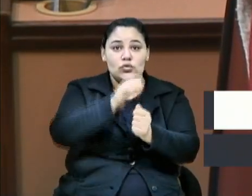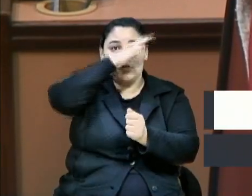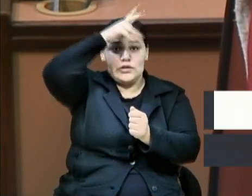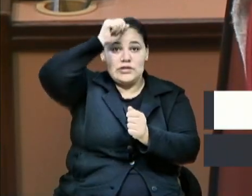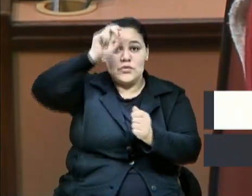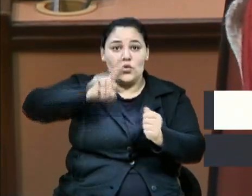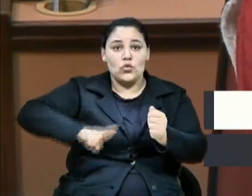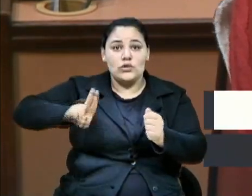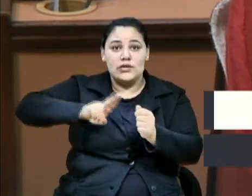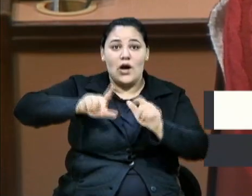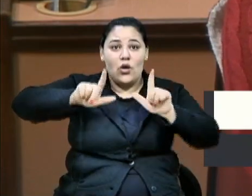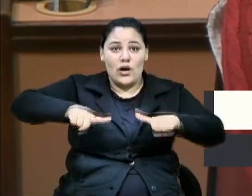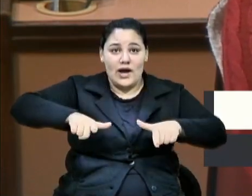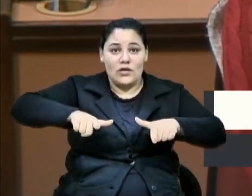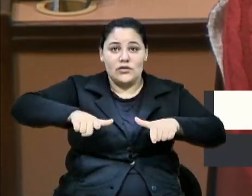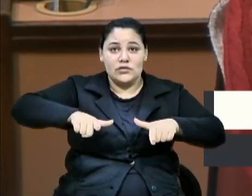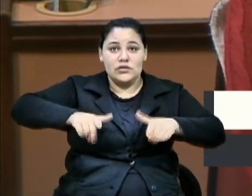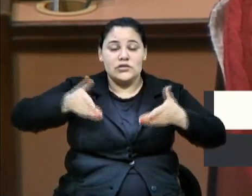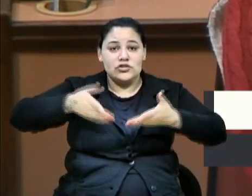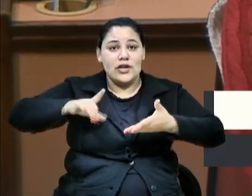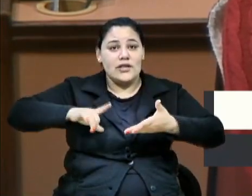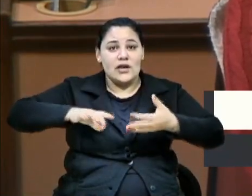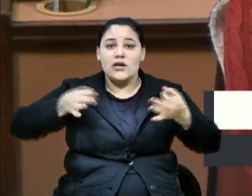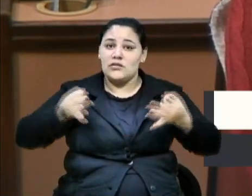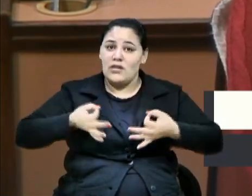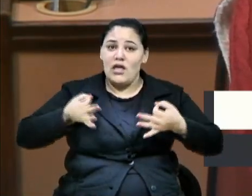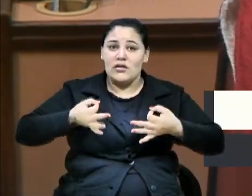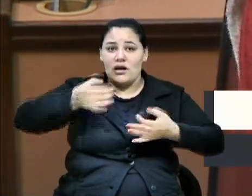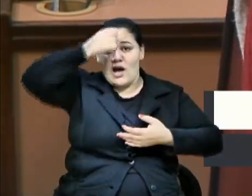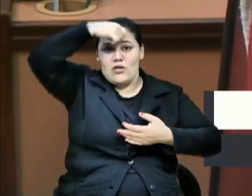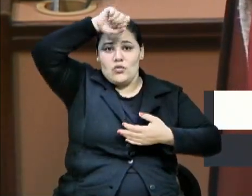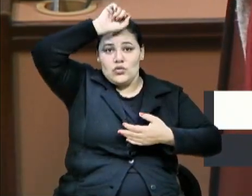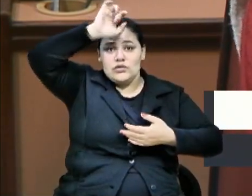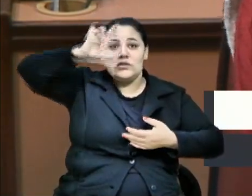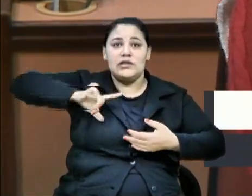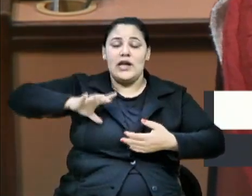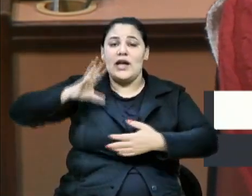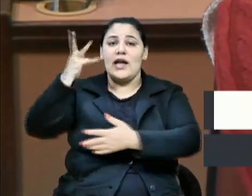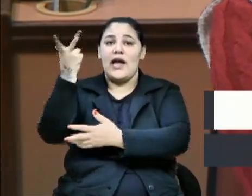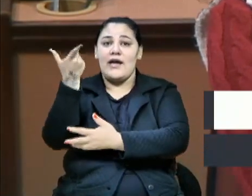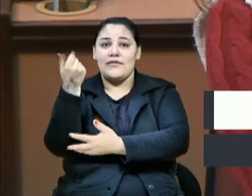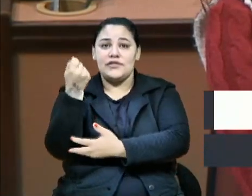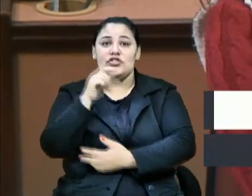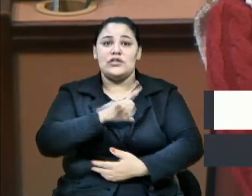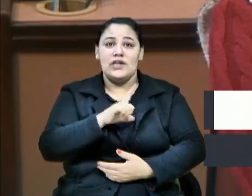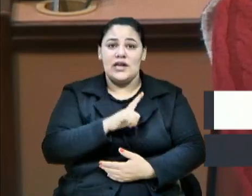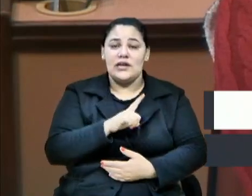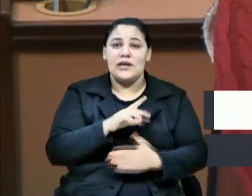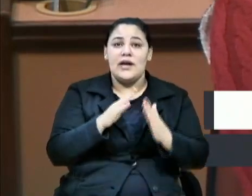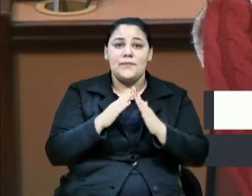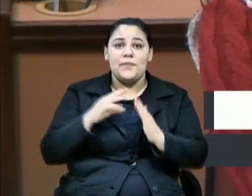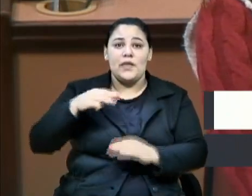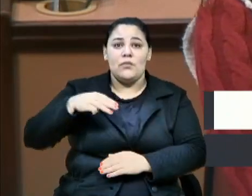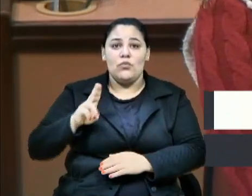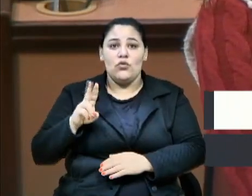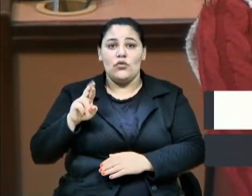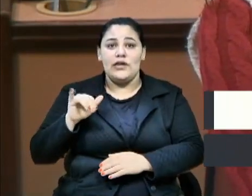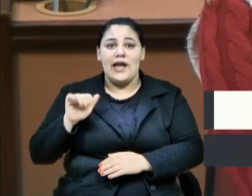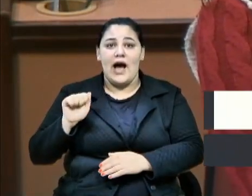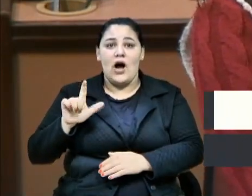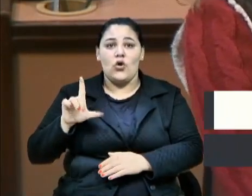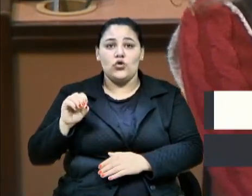várias ONGs, né? Tem pessoas que dedicam a vida pela causa animal. Pessoas que... Eu conheço uma senhora que se